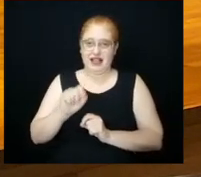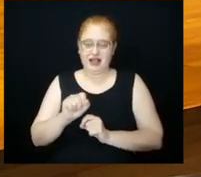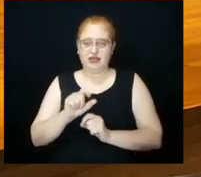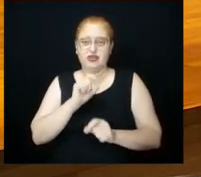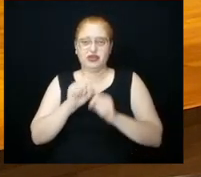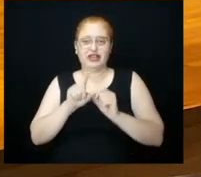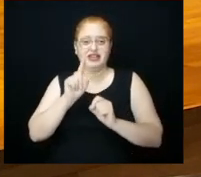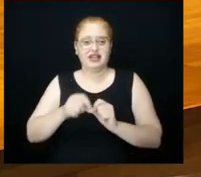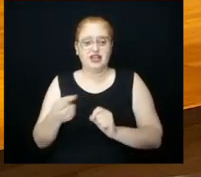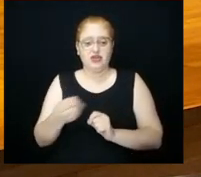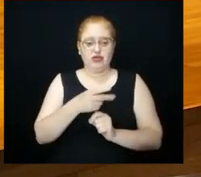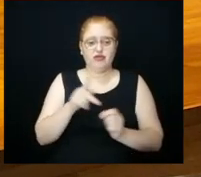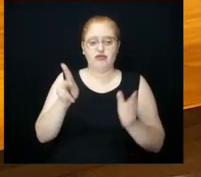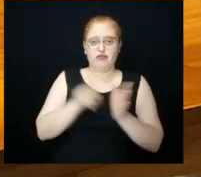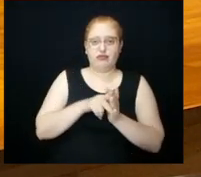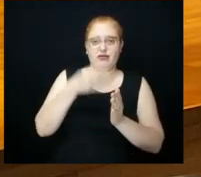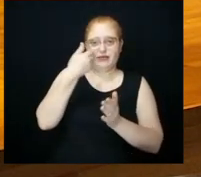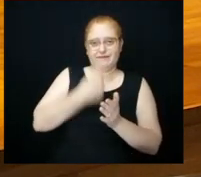novo nela mesma.